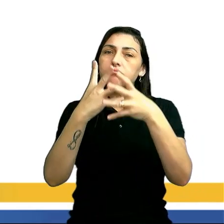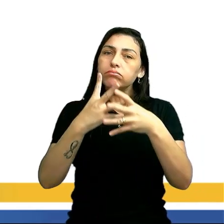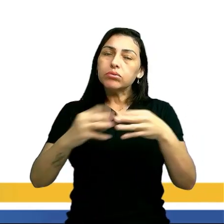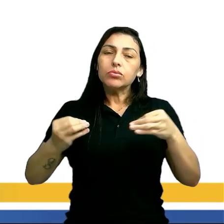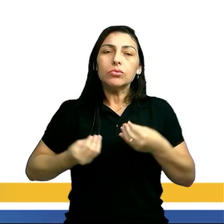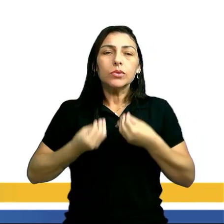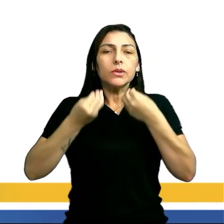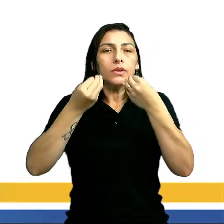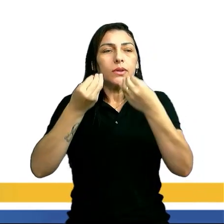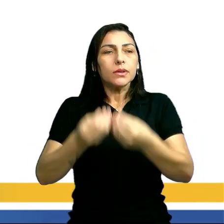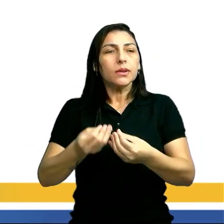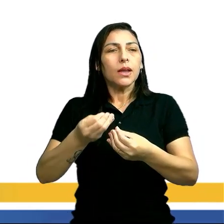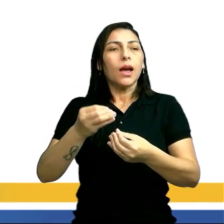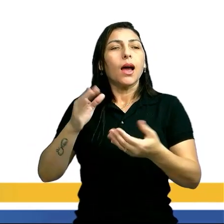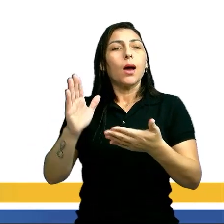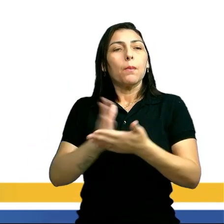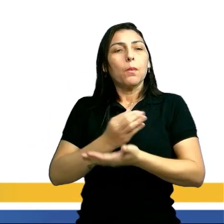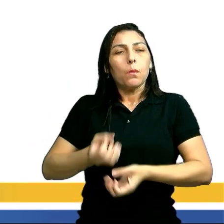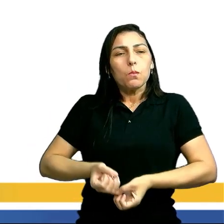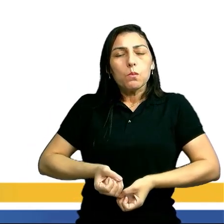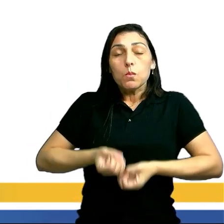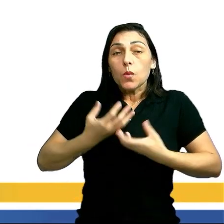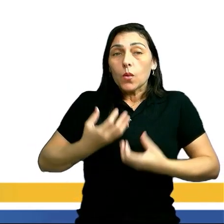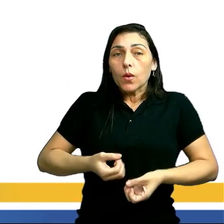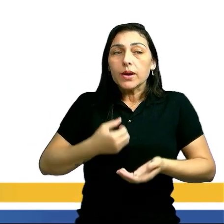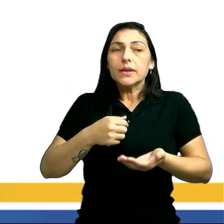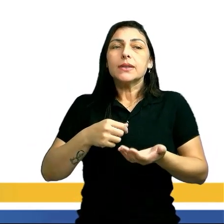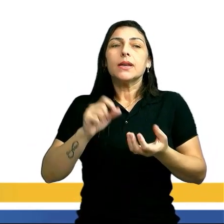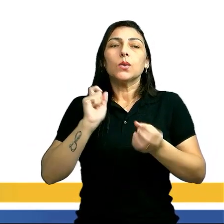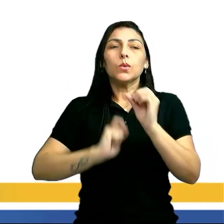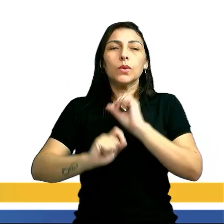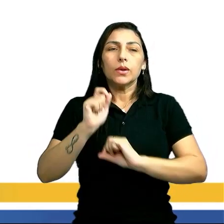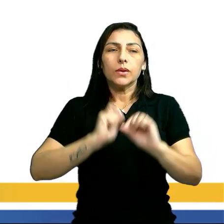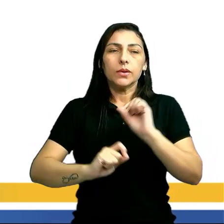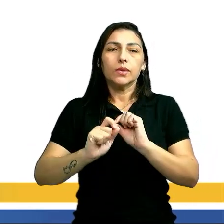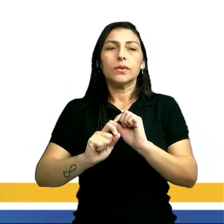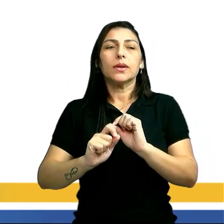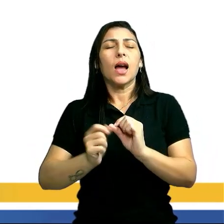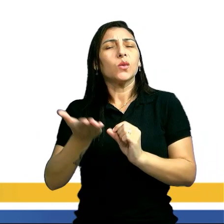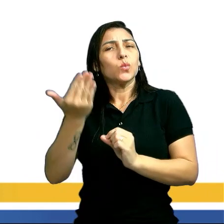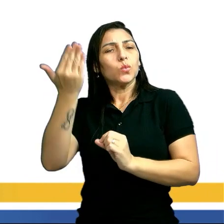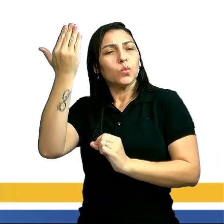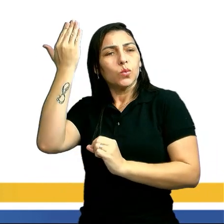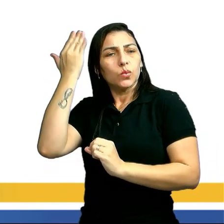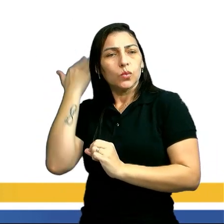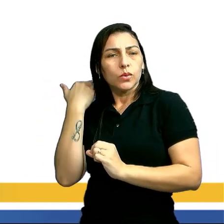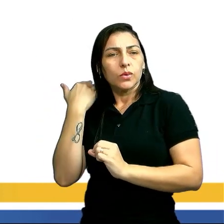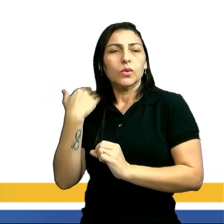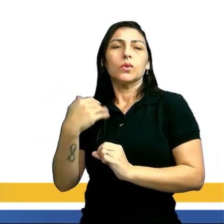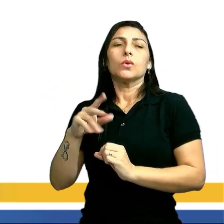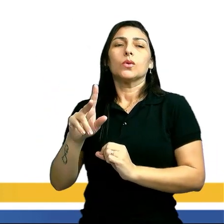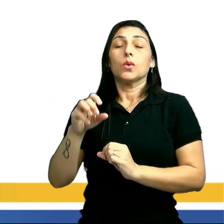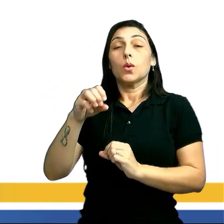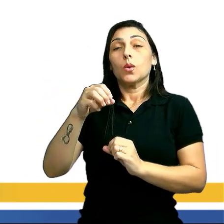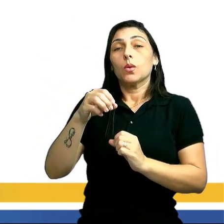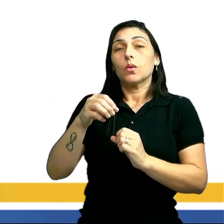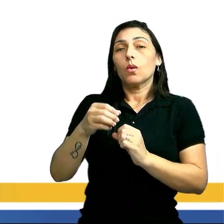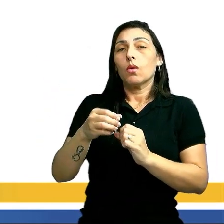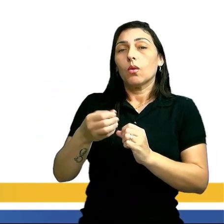médicos. Quais as curas atribuídas a um poeta qualquer, antigo ou